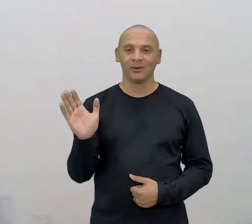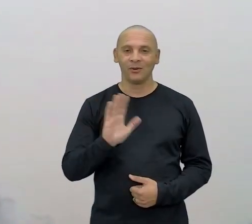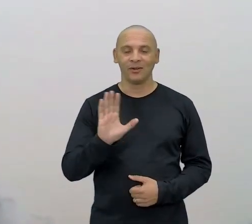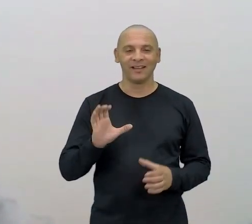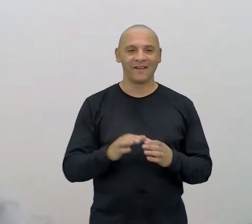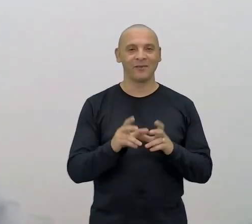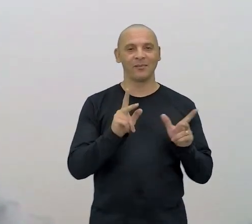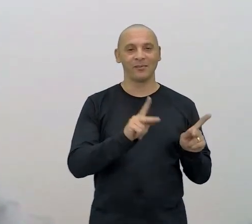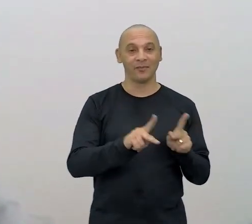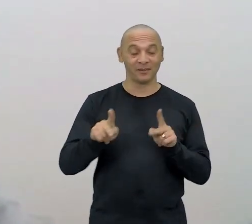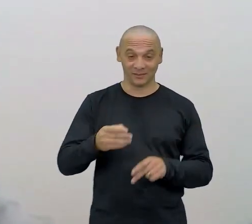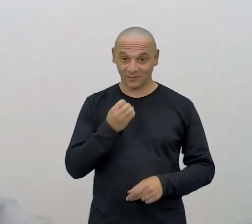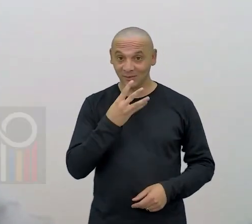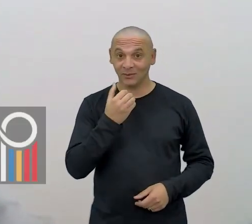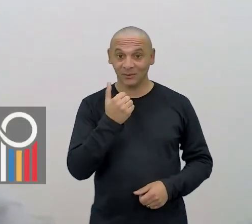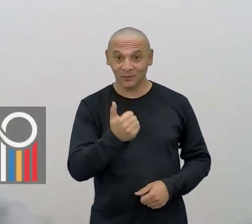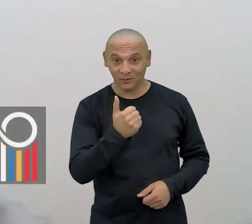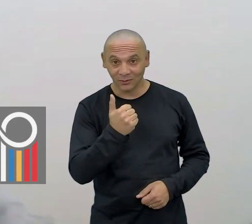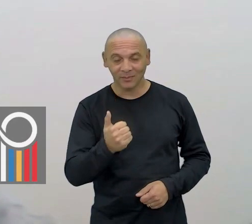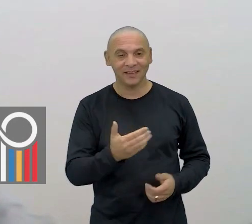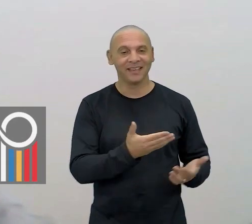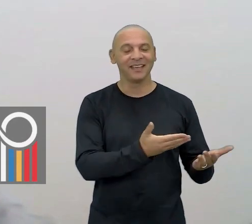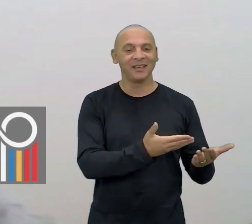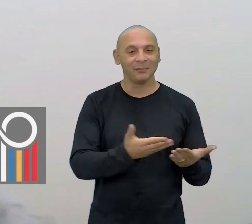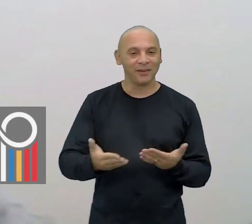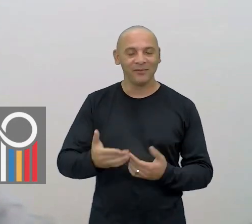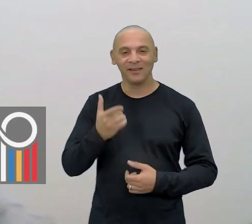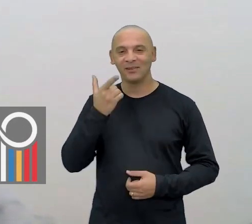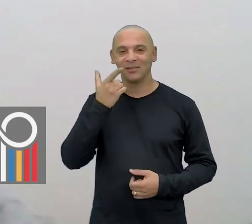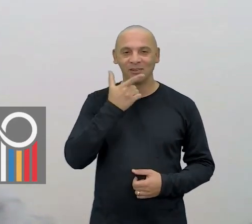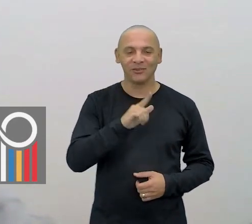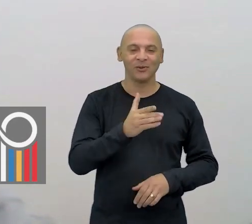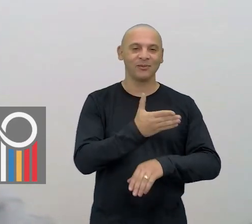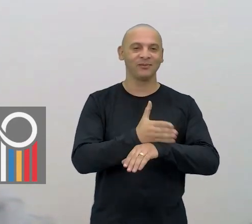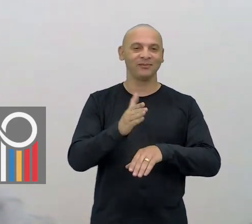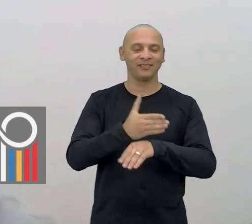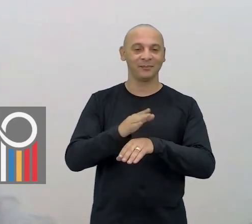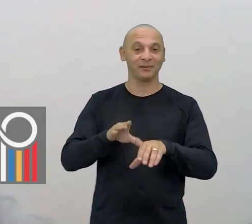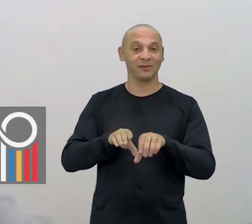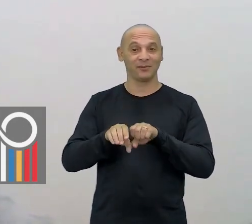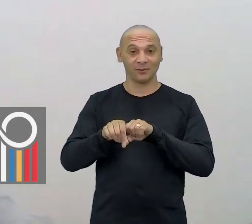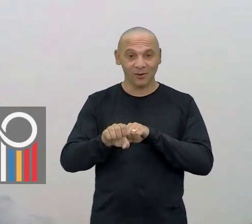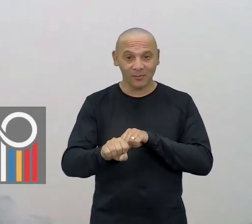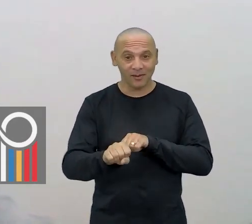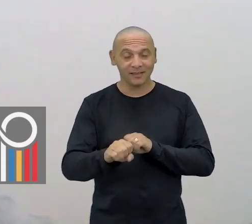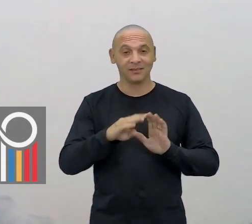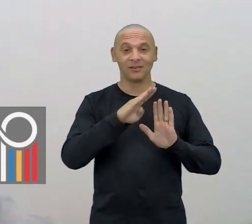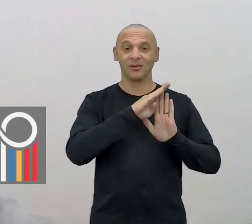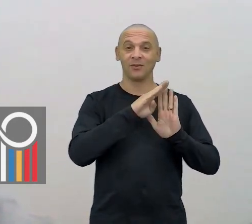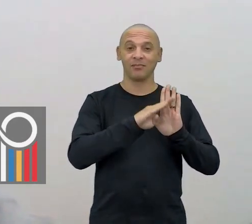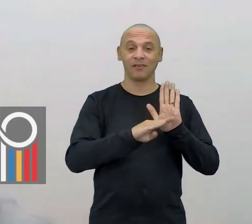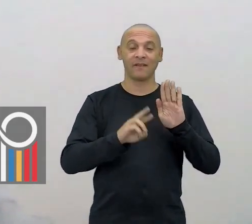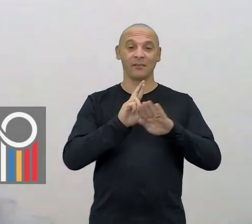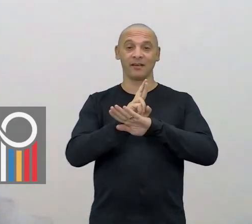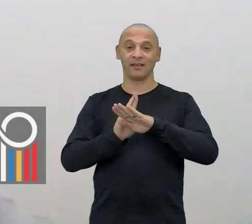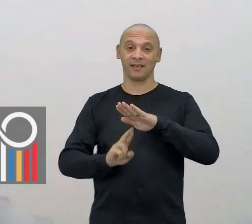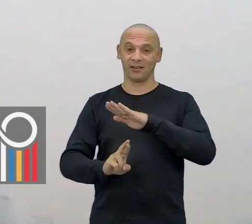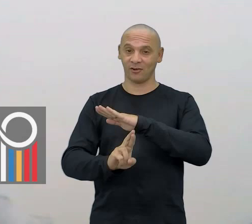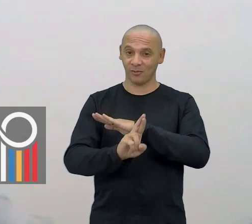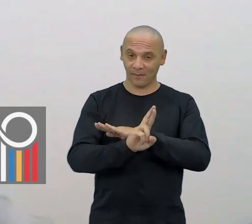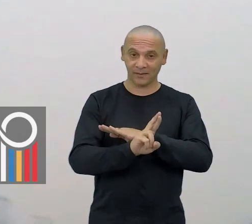Olá, professores, tudo bem? Bem-vindos novamente a mais uma formação de etapa com o programa de recuperação